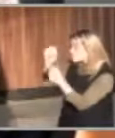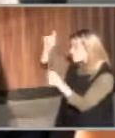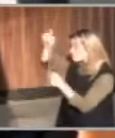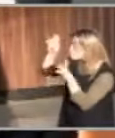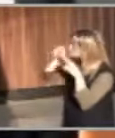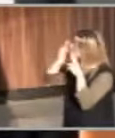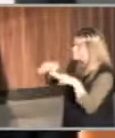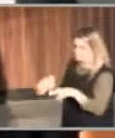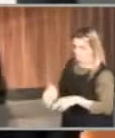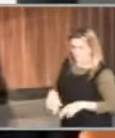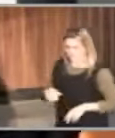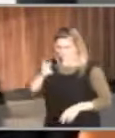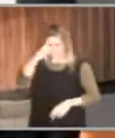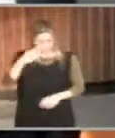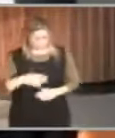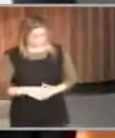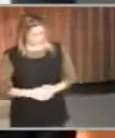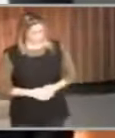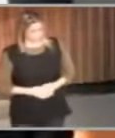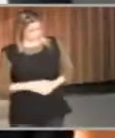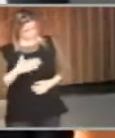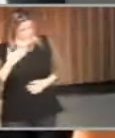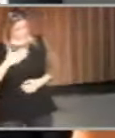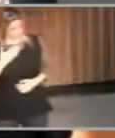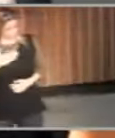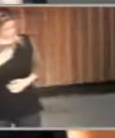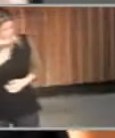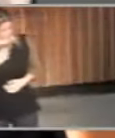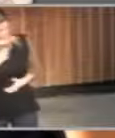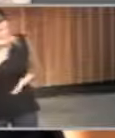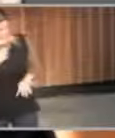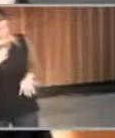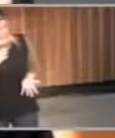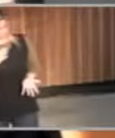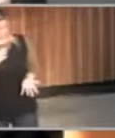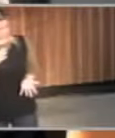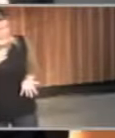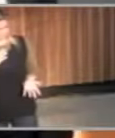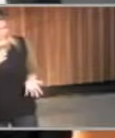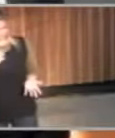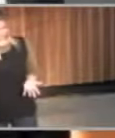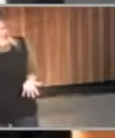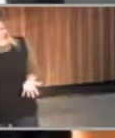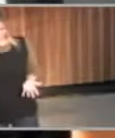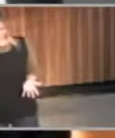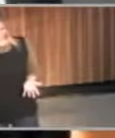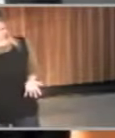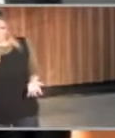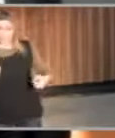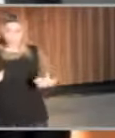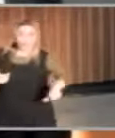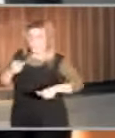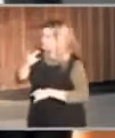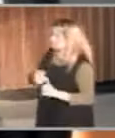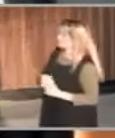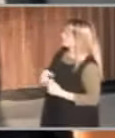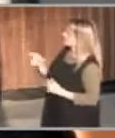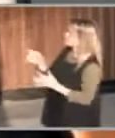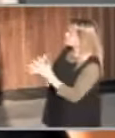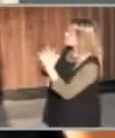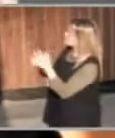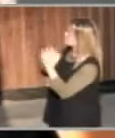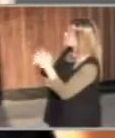é o que o senhor está falando grego hebraico latim o que é isso queridos